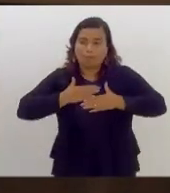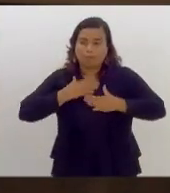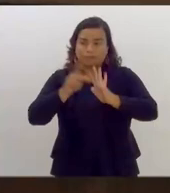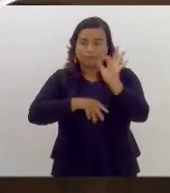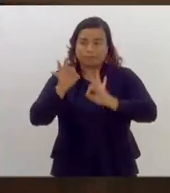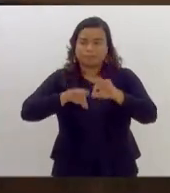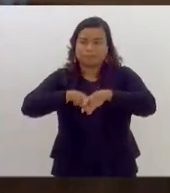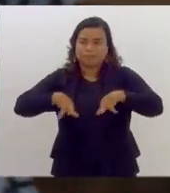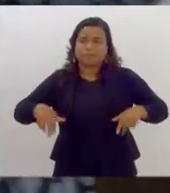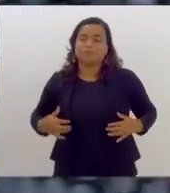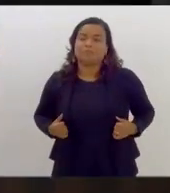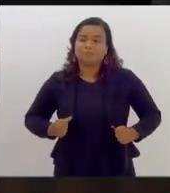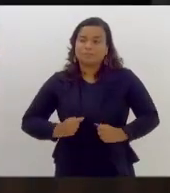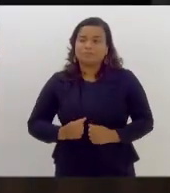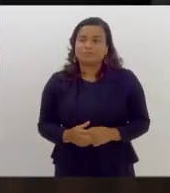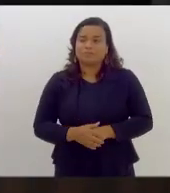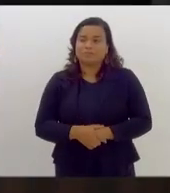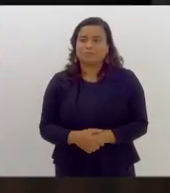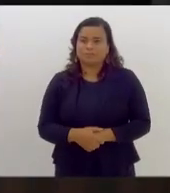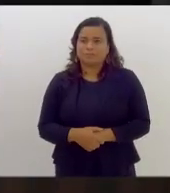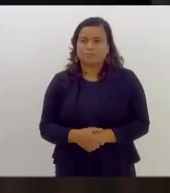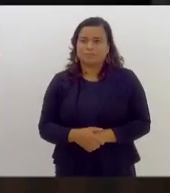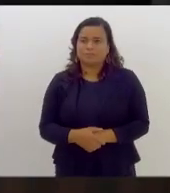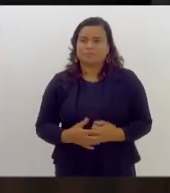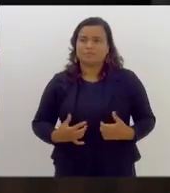projeto. Presidente.